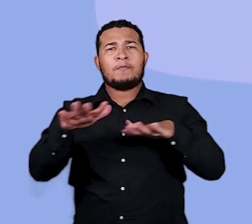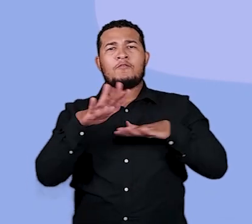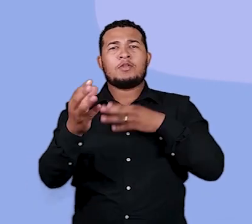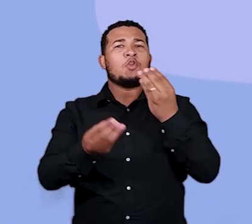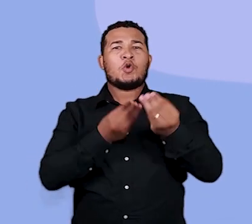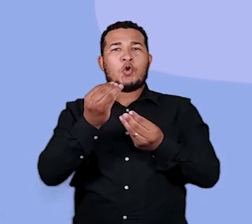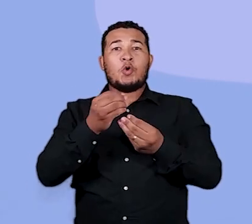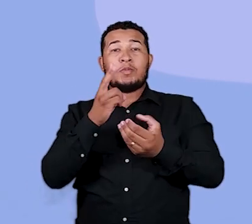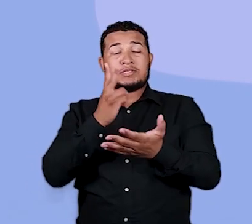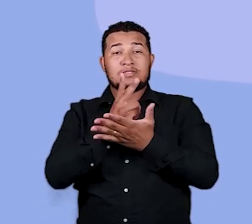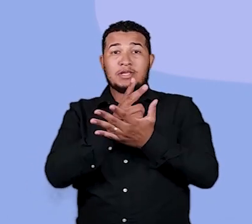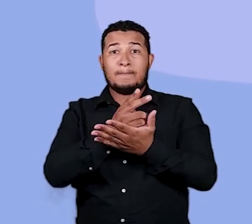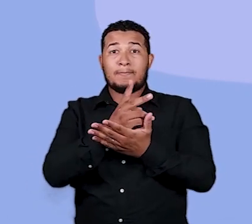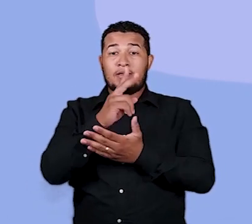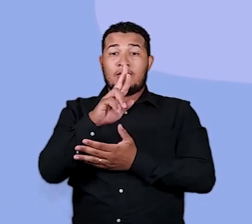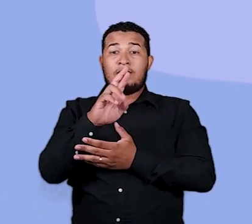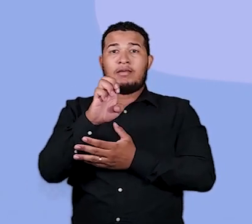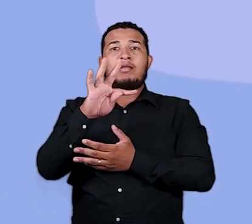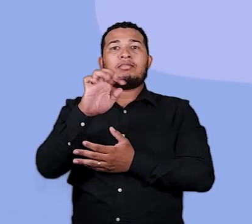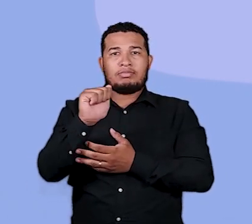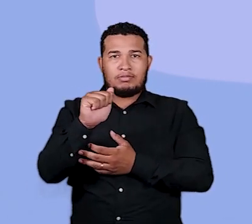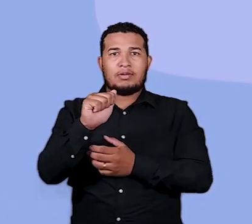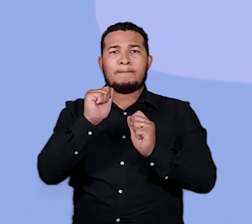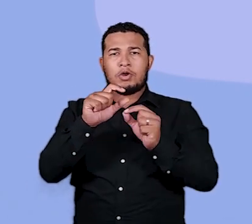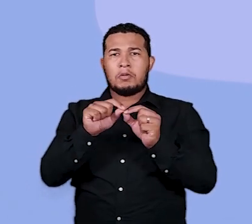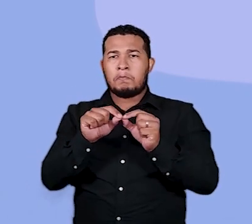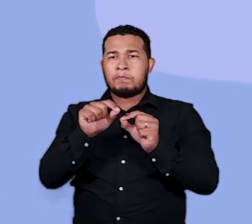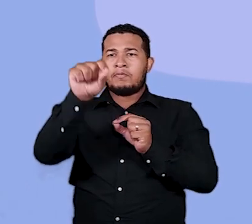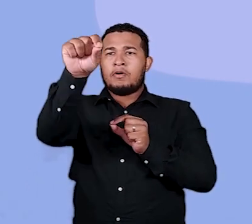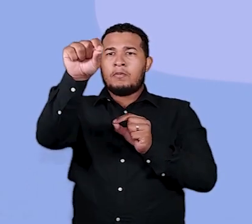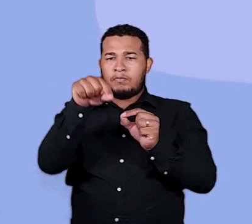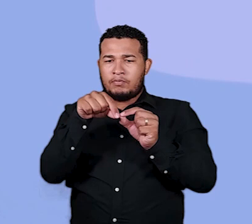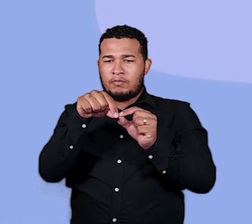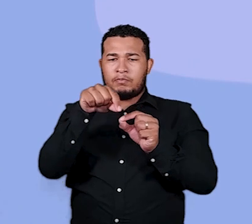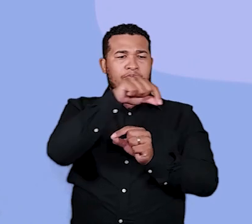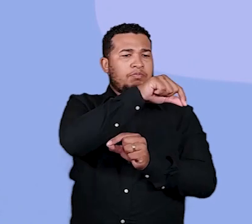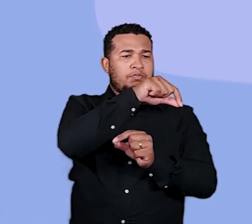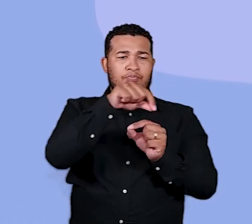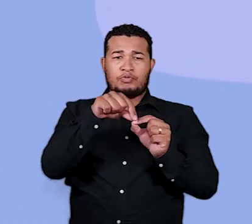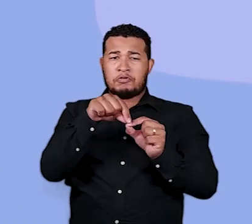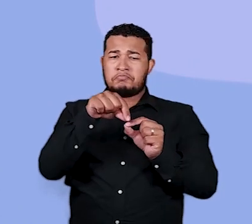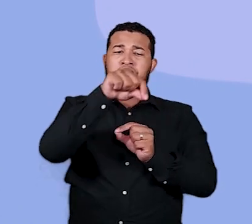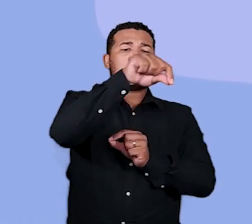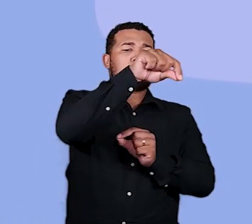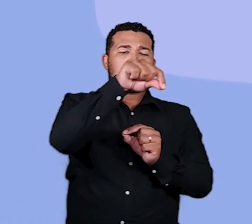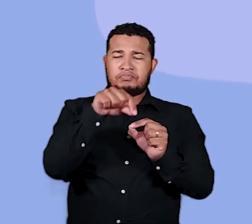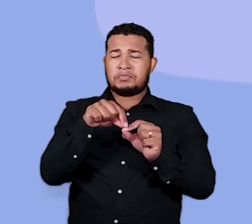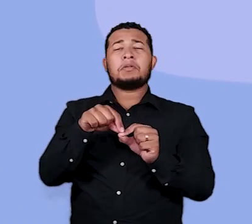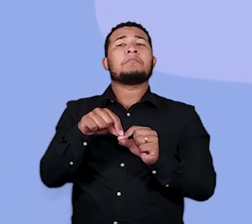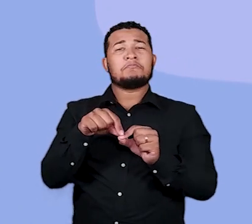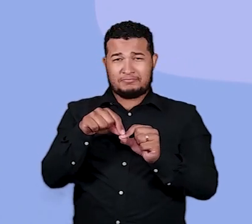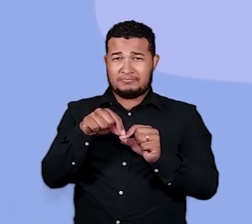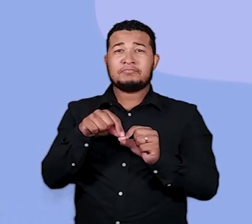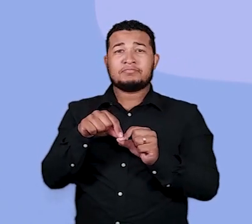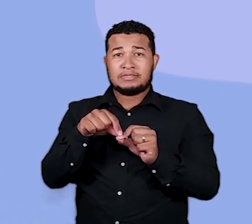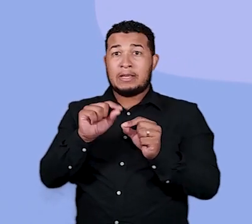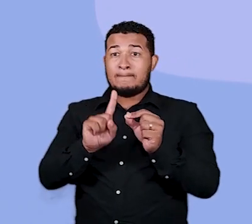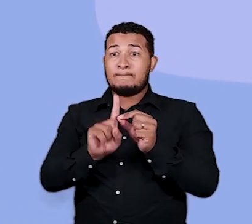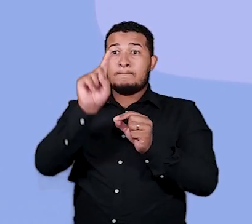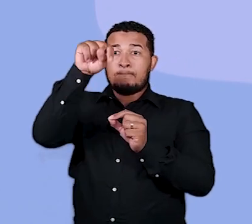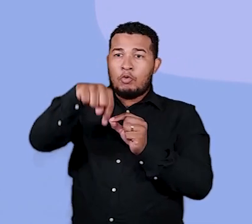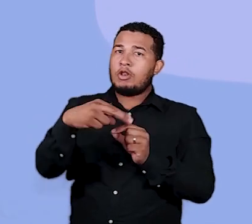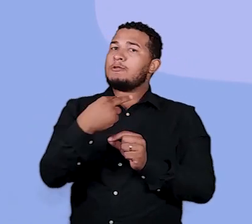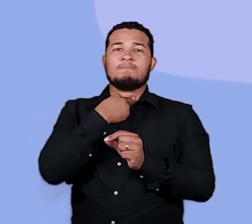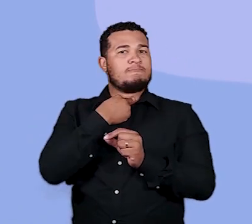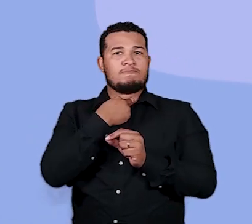que movimenta-se em linhas retas, pelas fileiras, colunas, diagonais no tabuleiro. Não